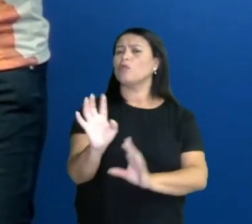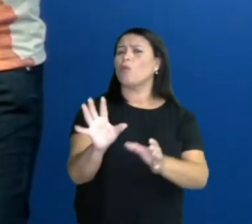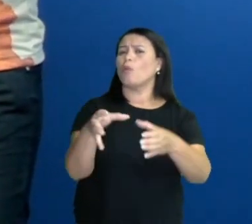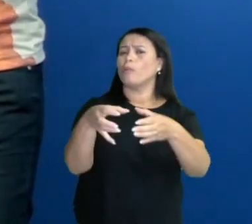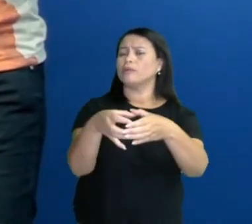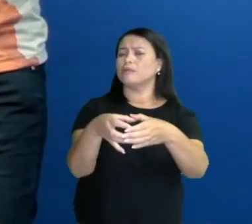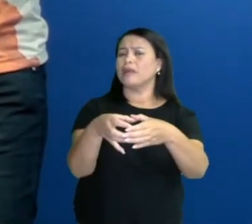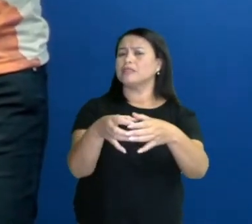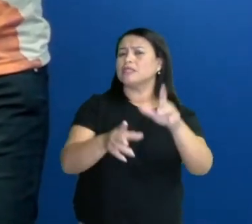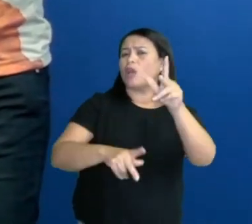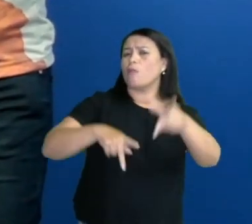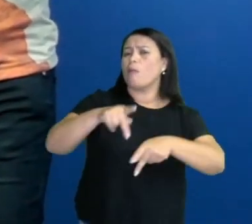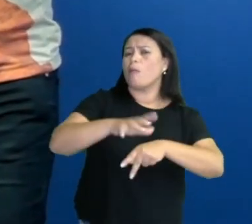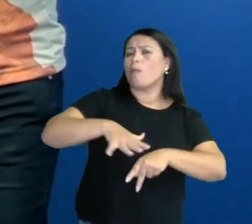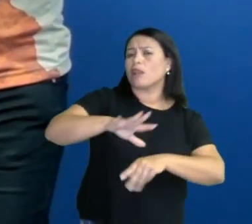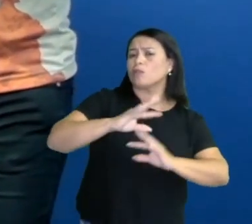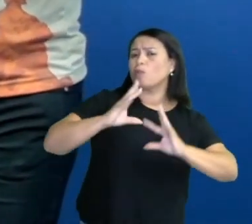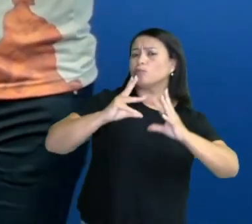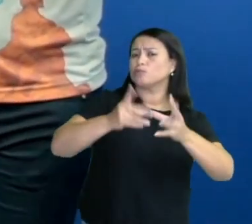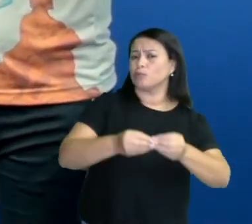espécie e uma população como um todo.